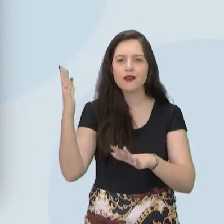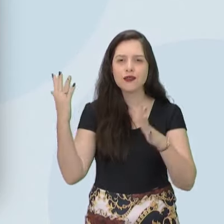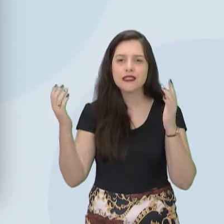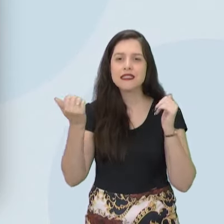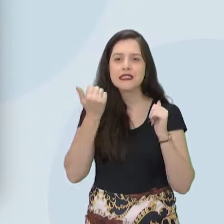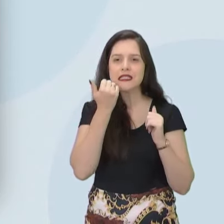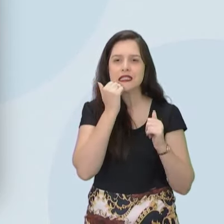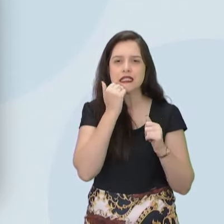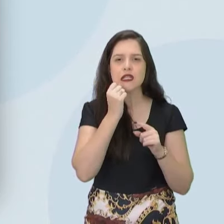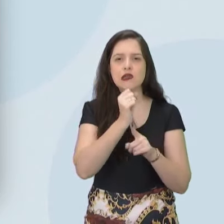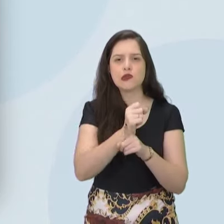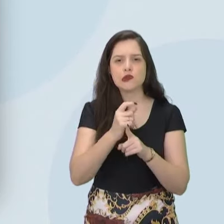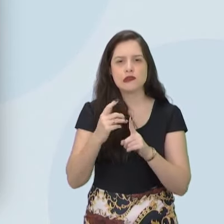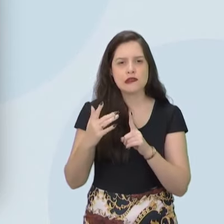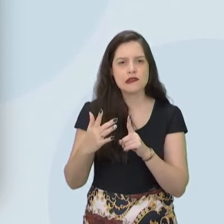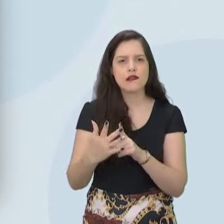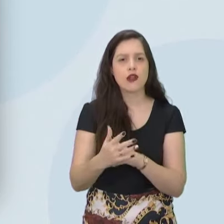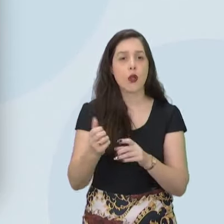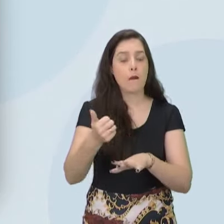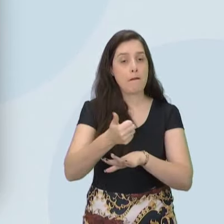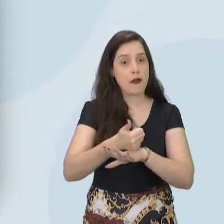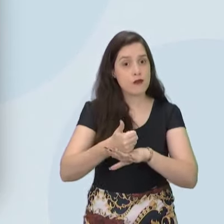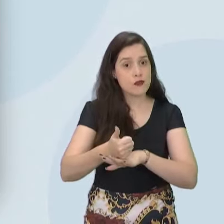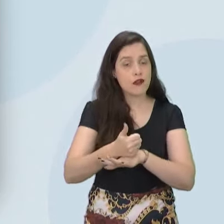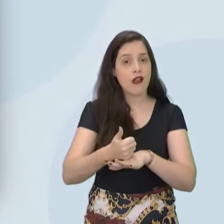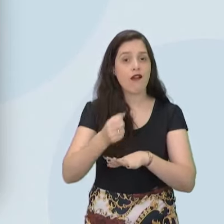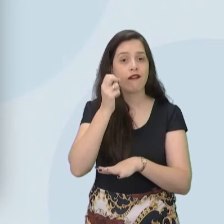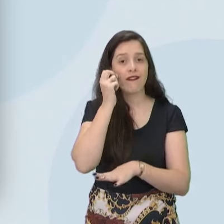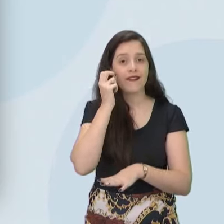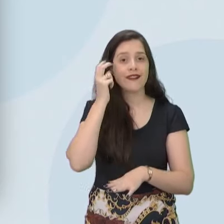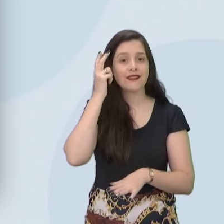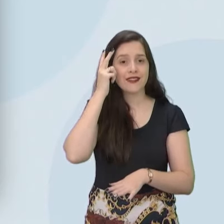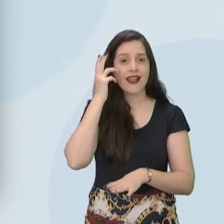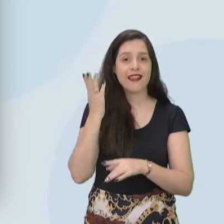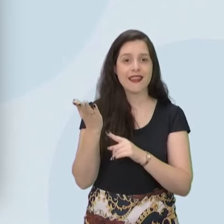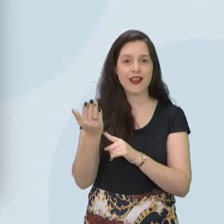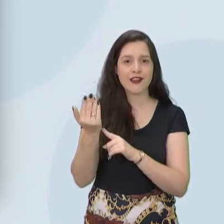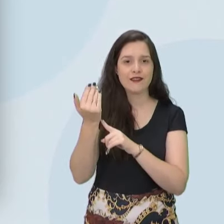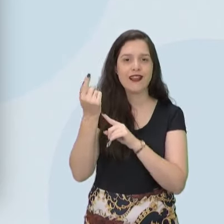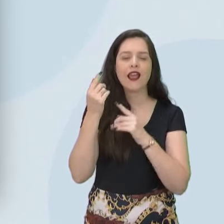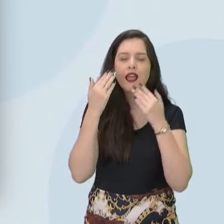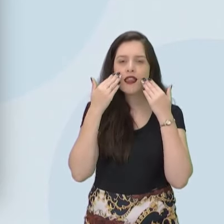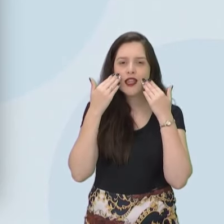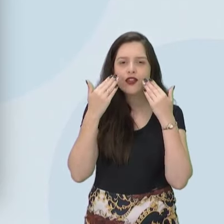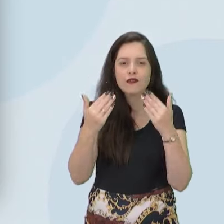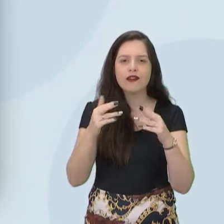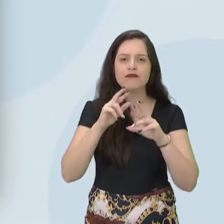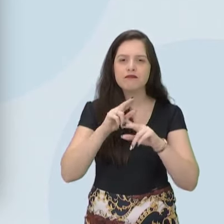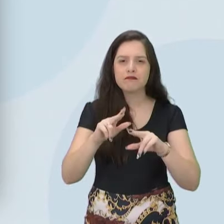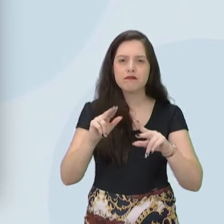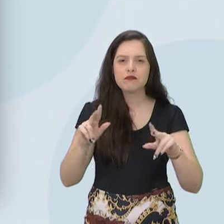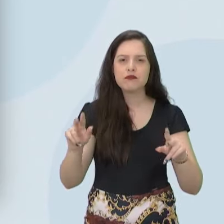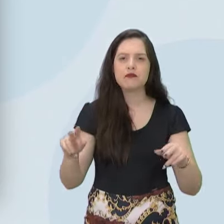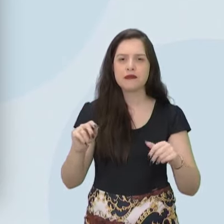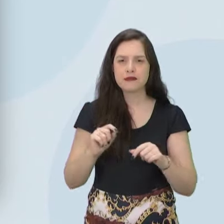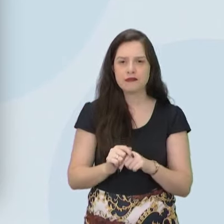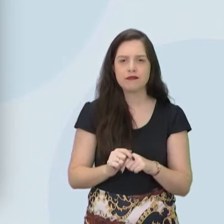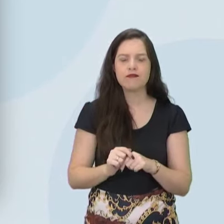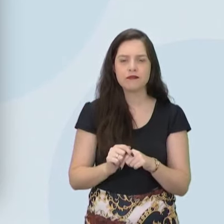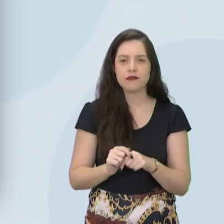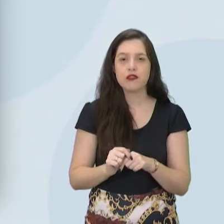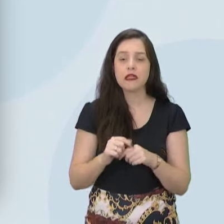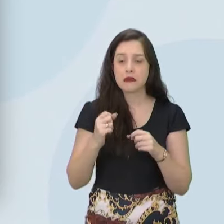científica, social, profissional, cultural, tecnológicos, identificando os diversos pontos de vista